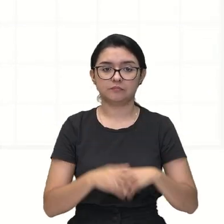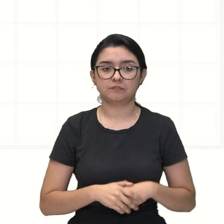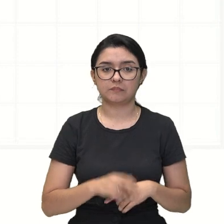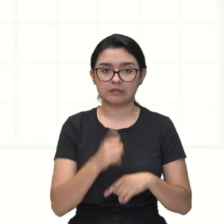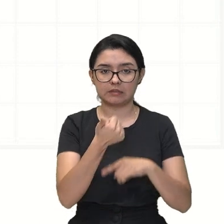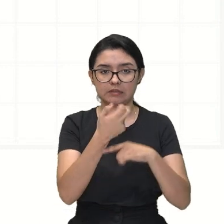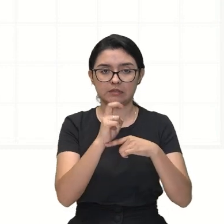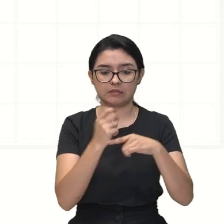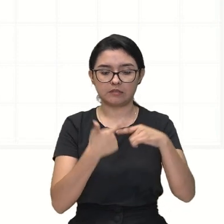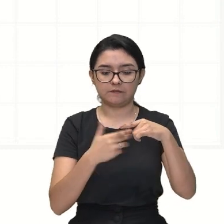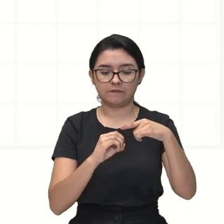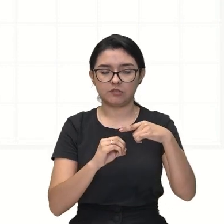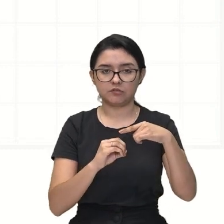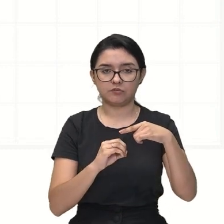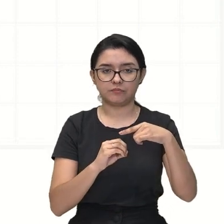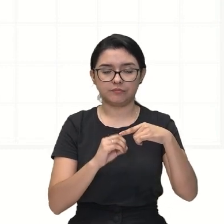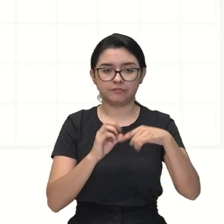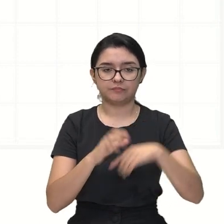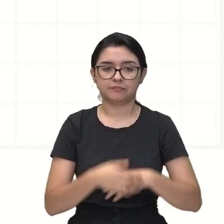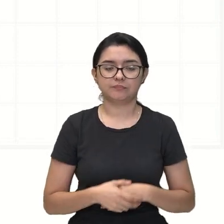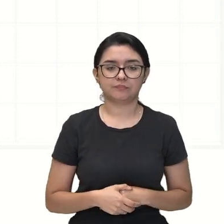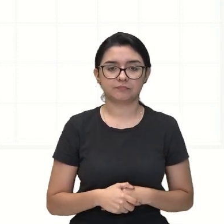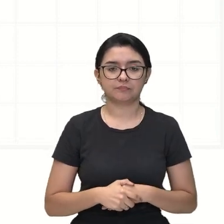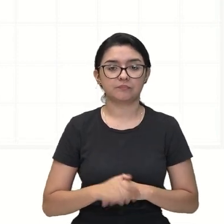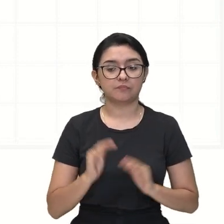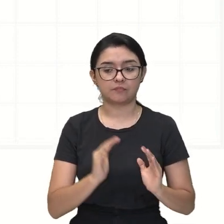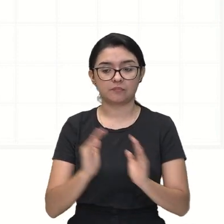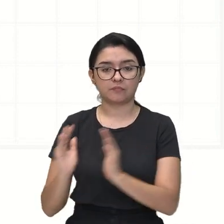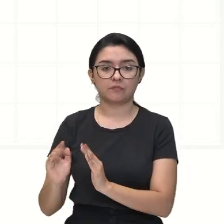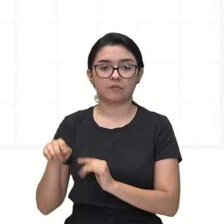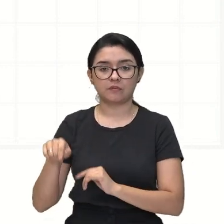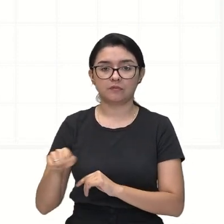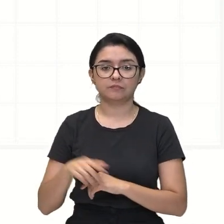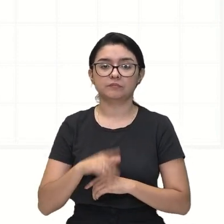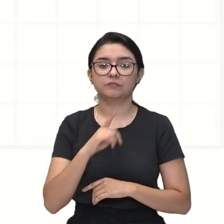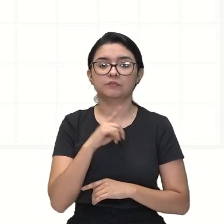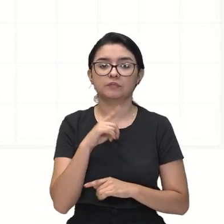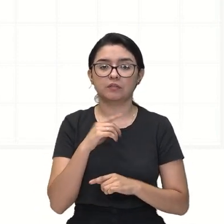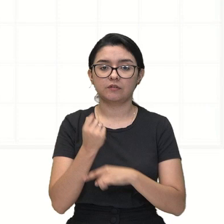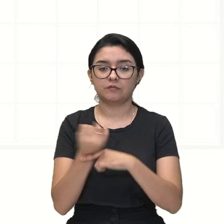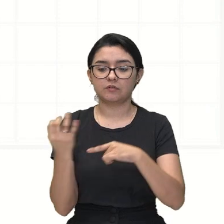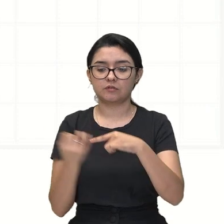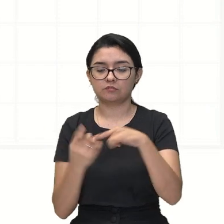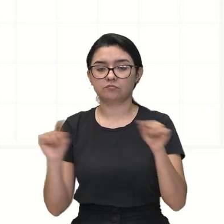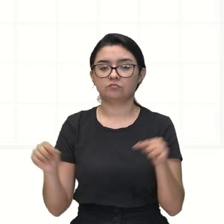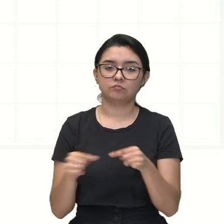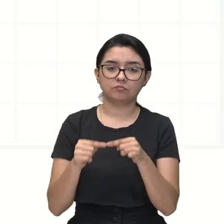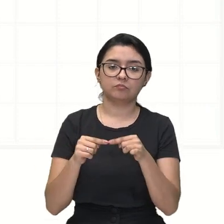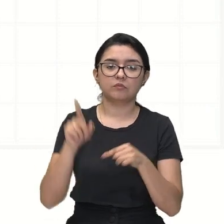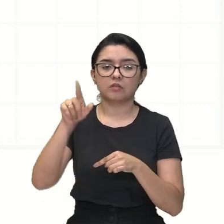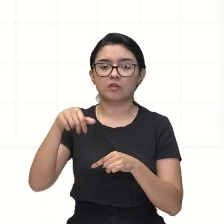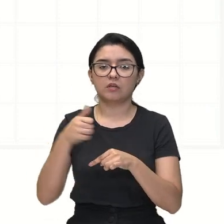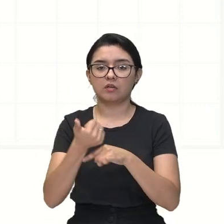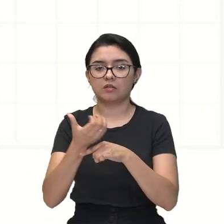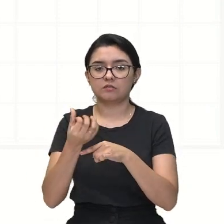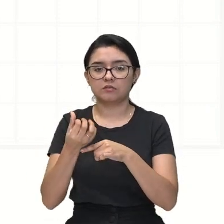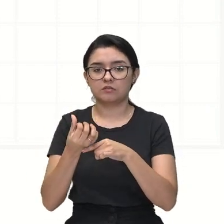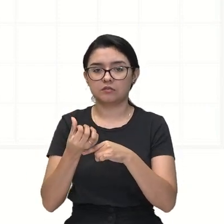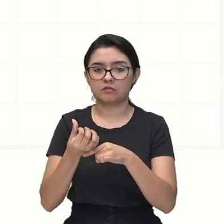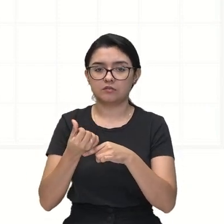15 20avos. E a outra tem uma fração